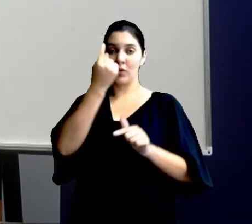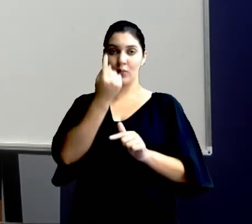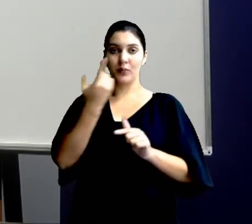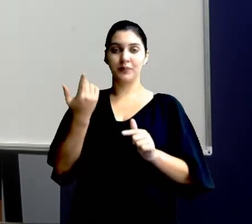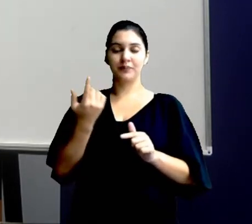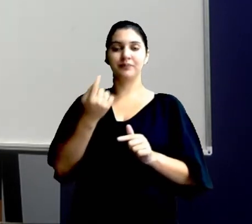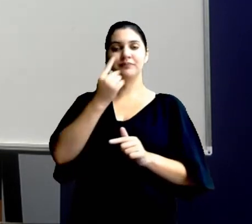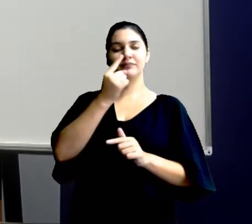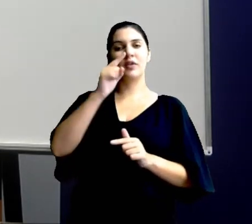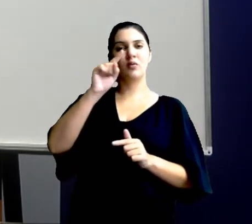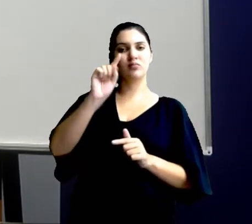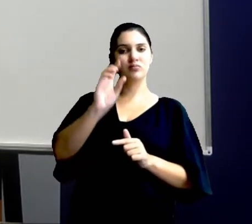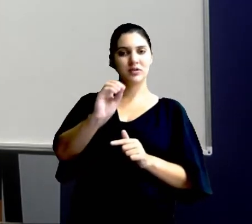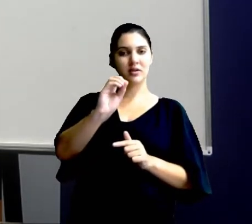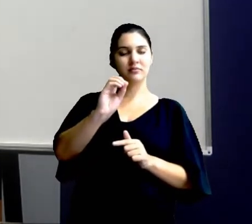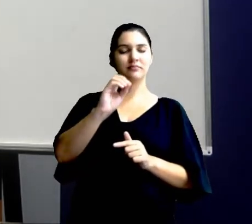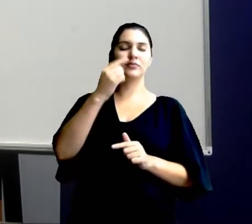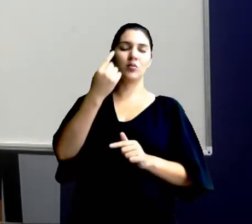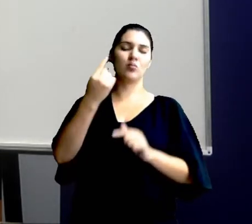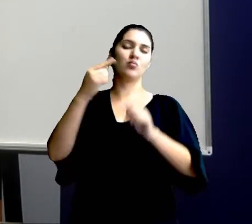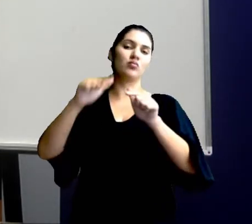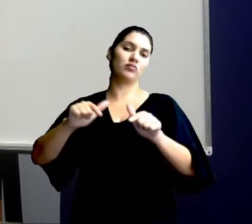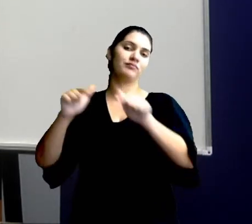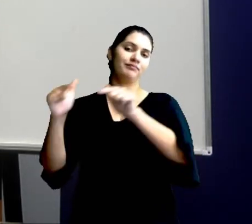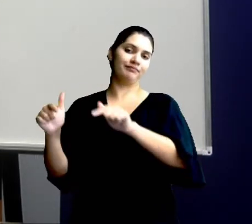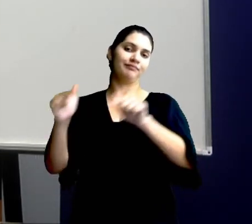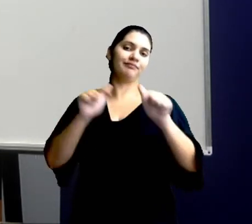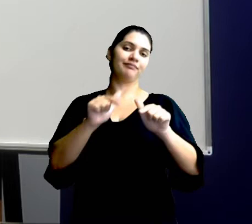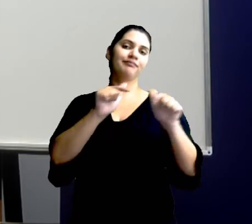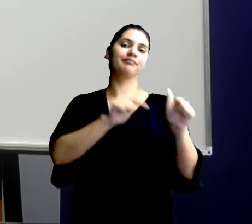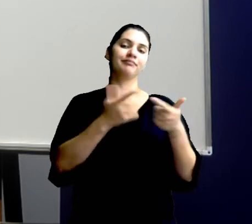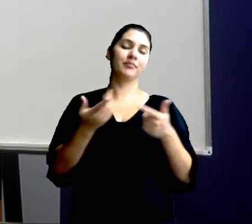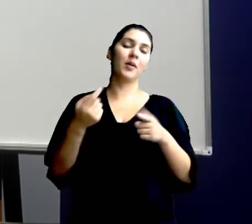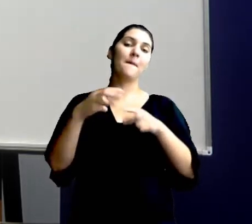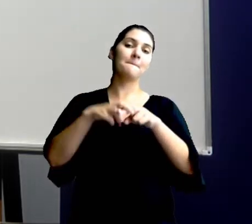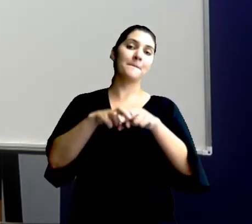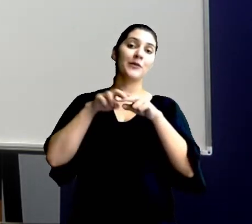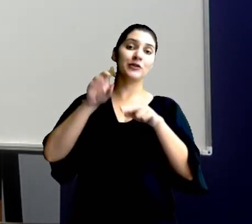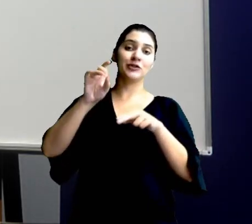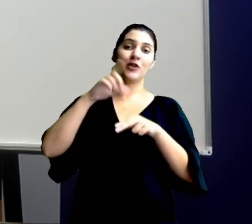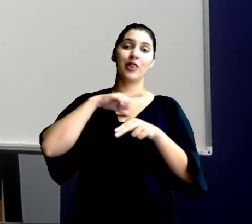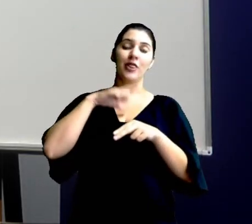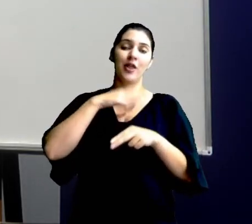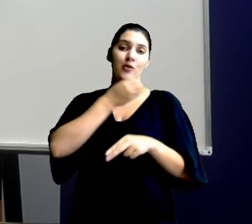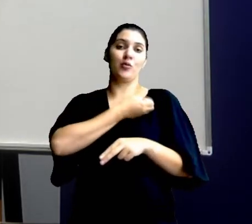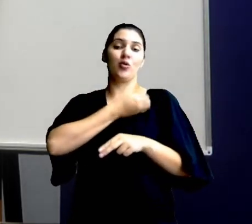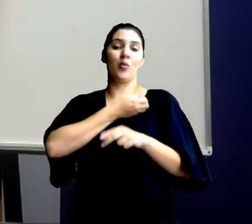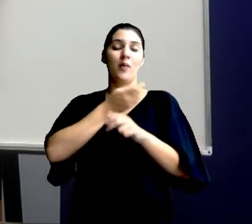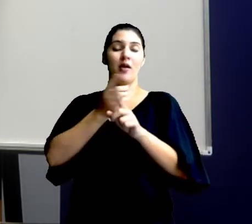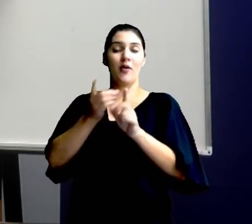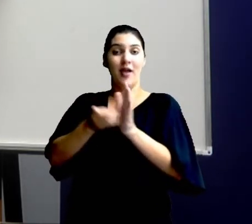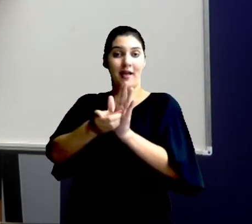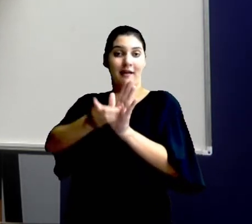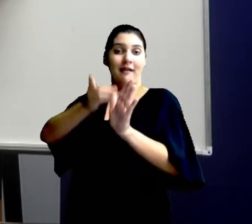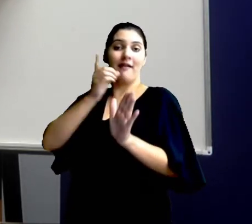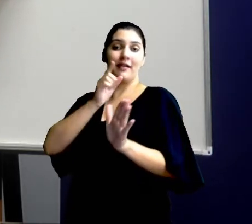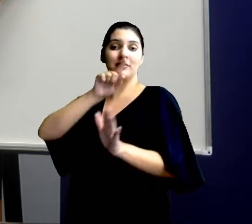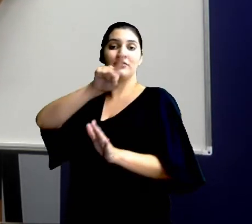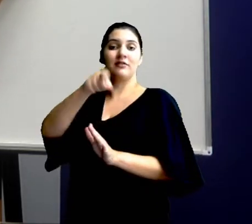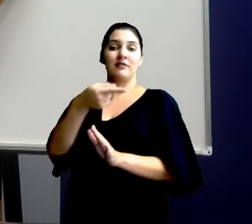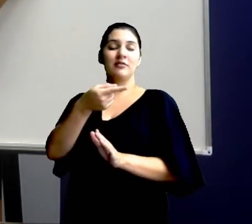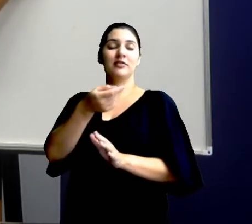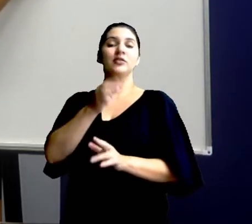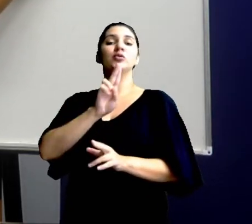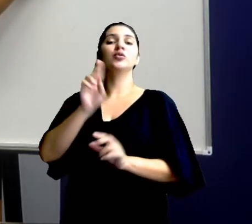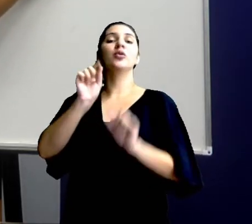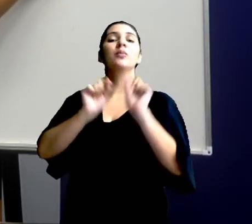Ok? 1, 0, uma casa. Por isso que quando só tem um número atrás da vírgula, ele se